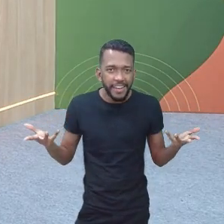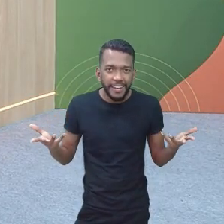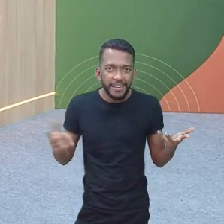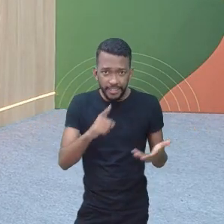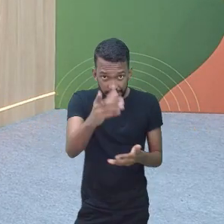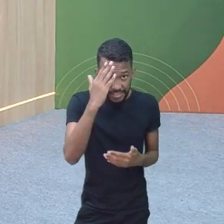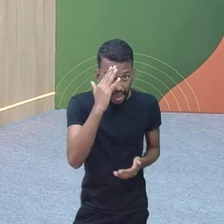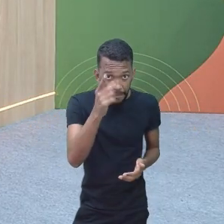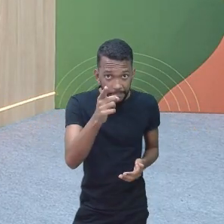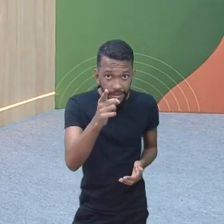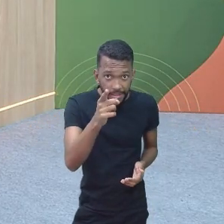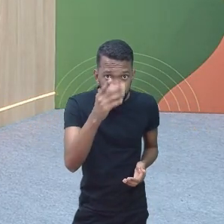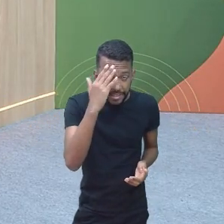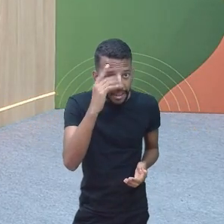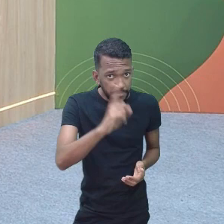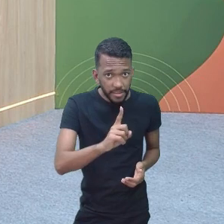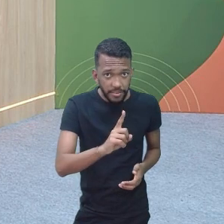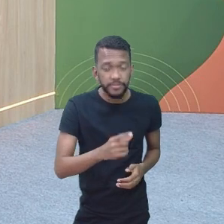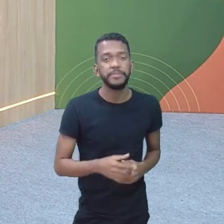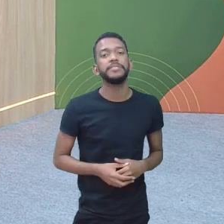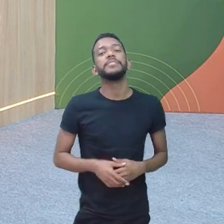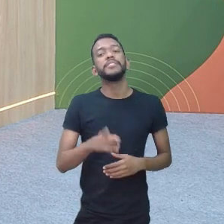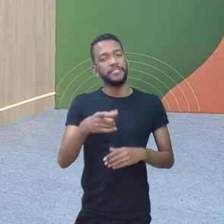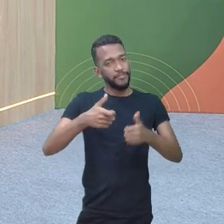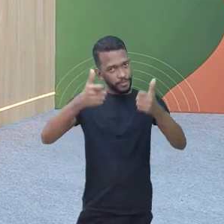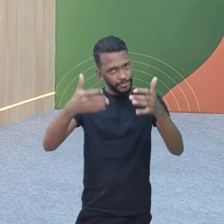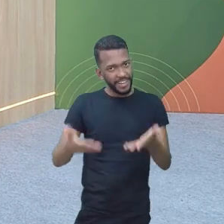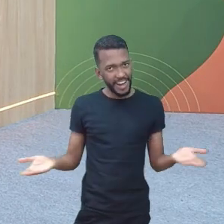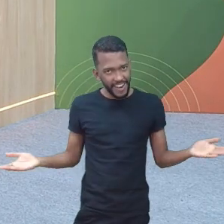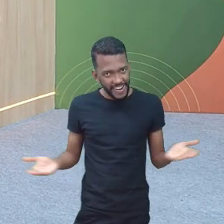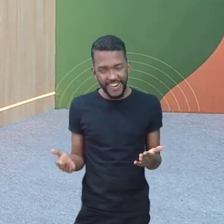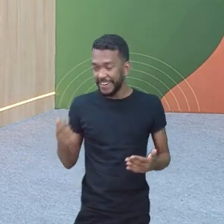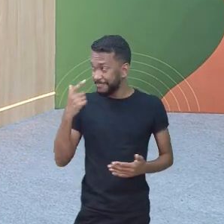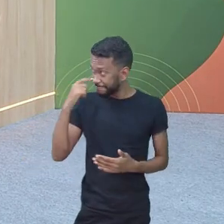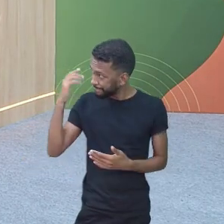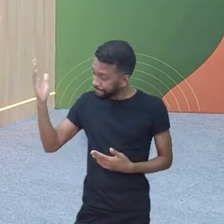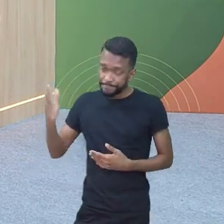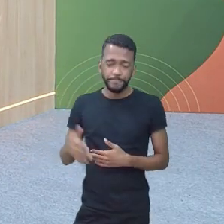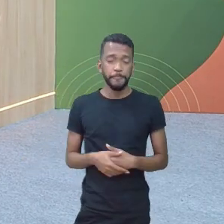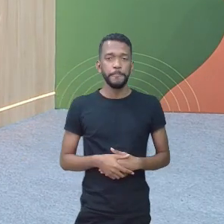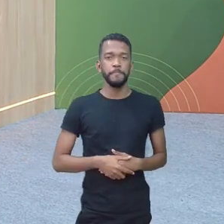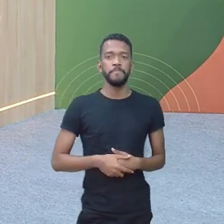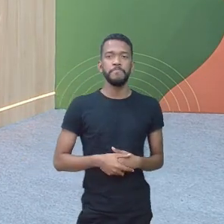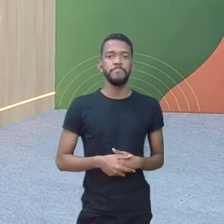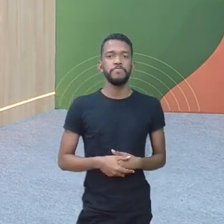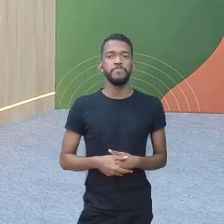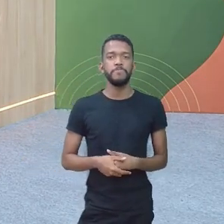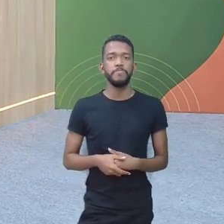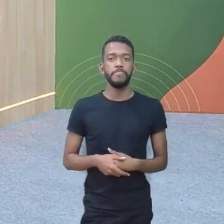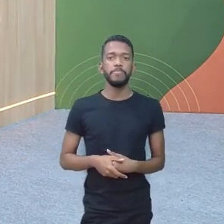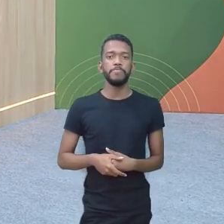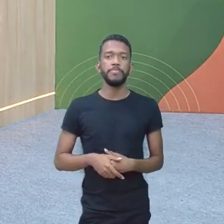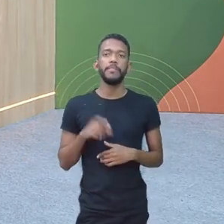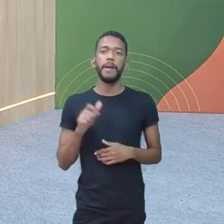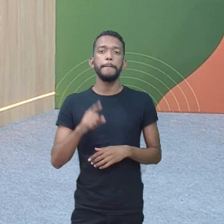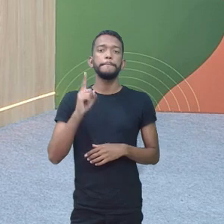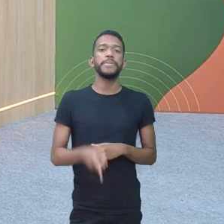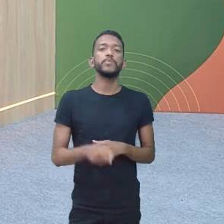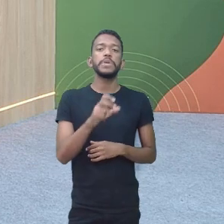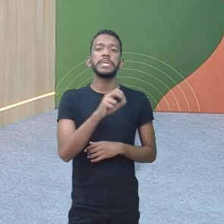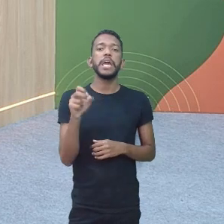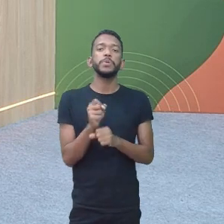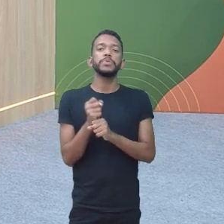Tu sabe? Sabe não? Vou te contar agora. Bom, os Jogos Olímpicos, ele passa 1.500